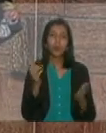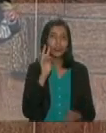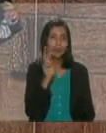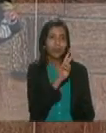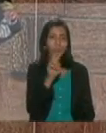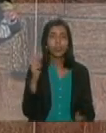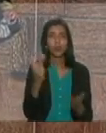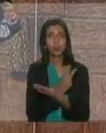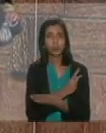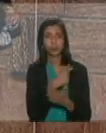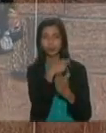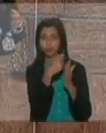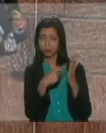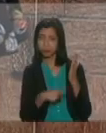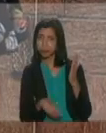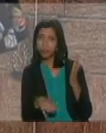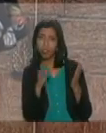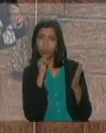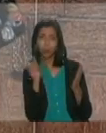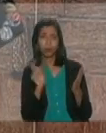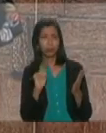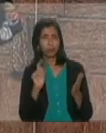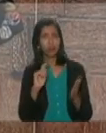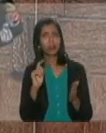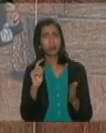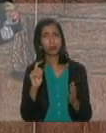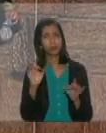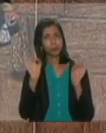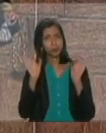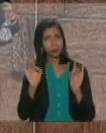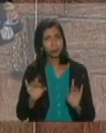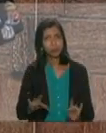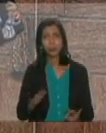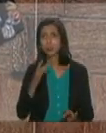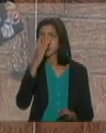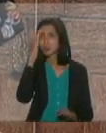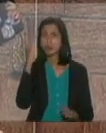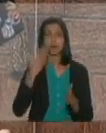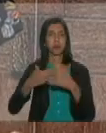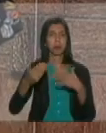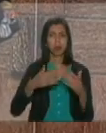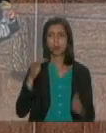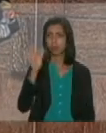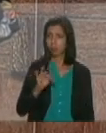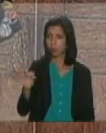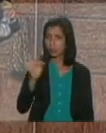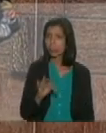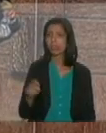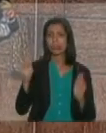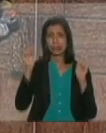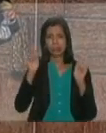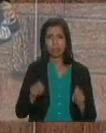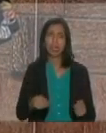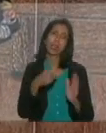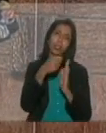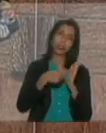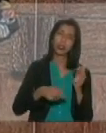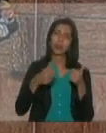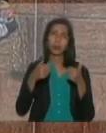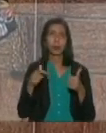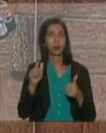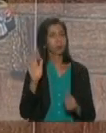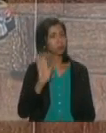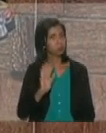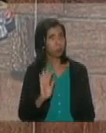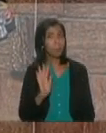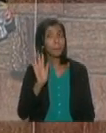está acontecendo hoje, né? Eu escrevo, não é à toa também, fora toda... Não quer dizer que toda pessoa que faça uma faculdade de letras possa vir a escrever bem ou não,